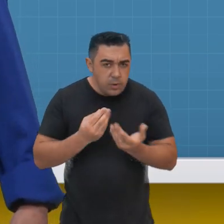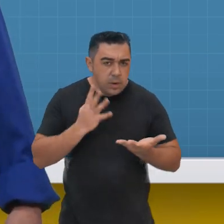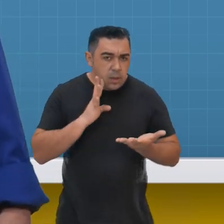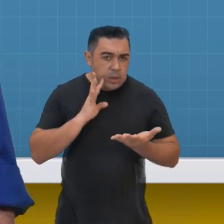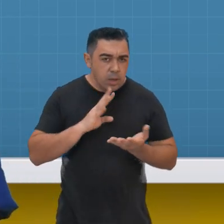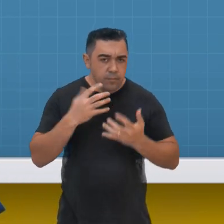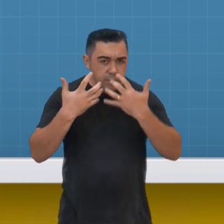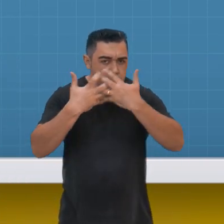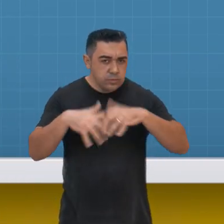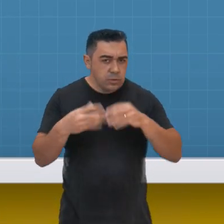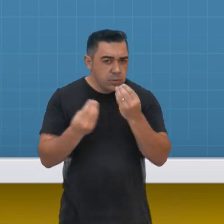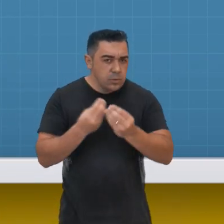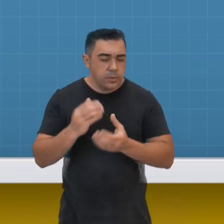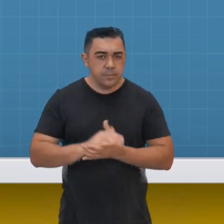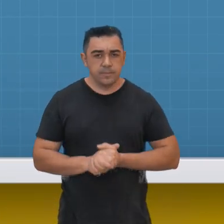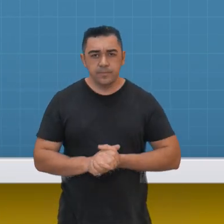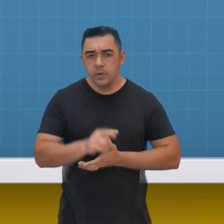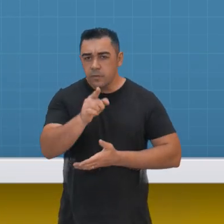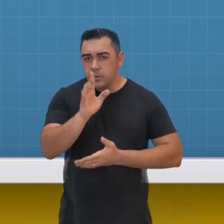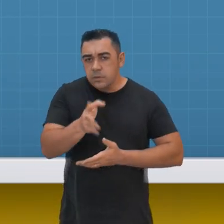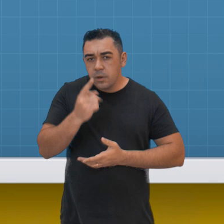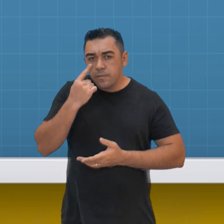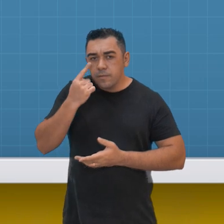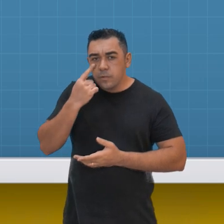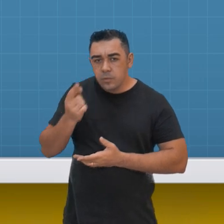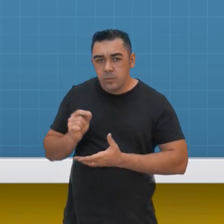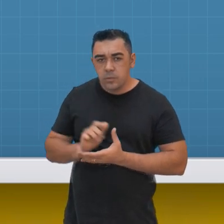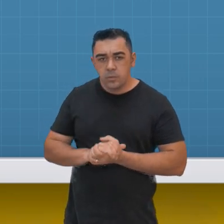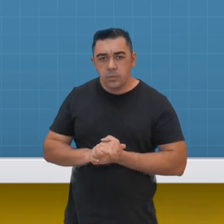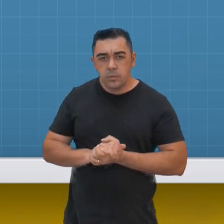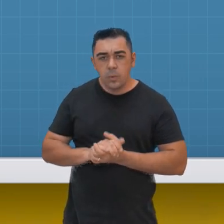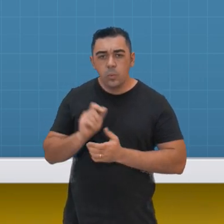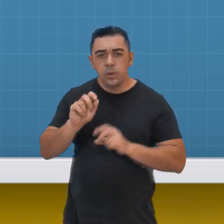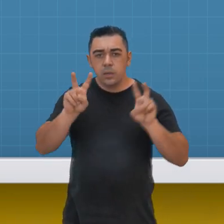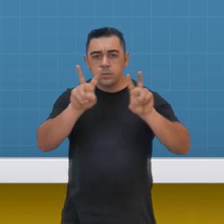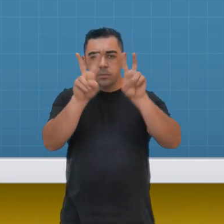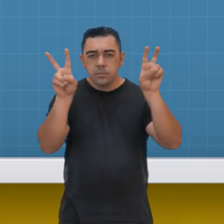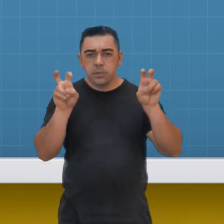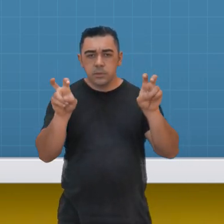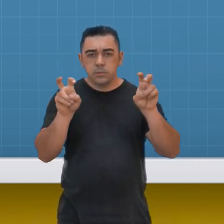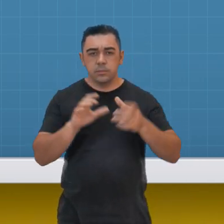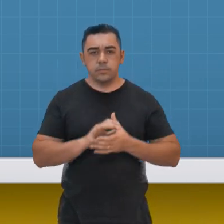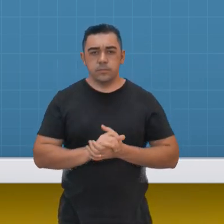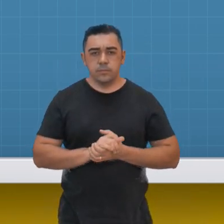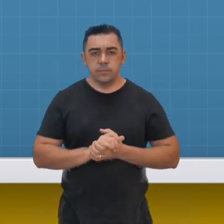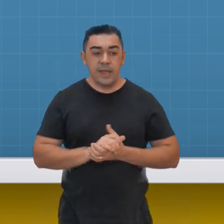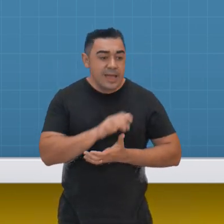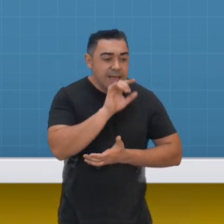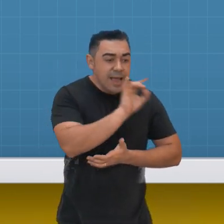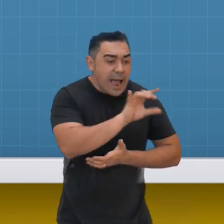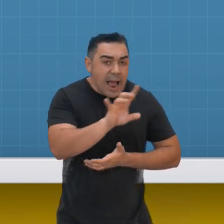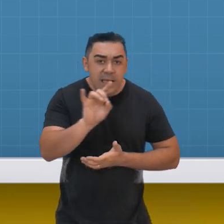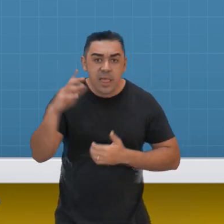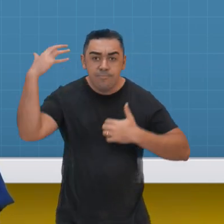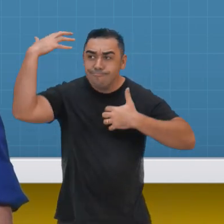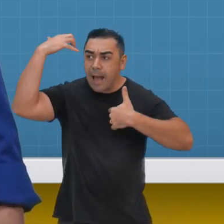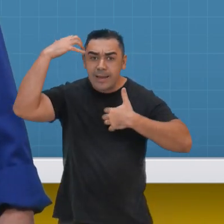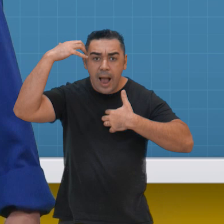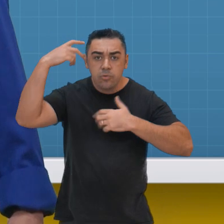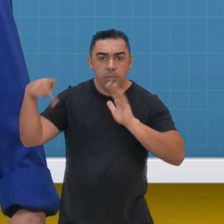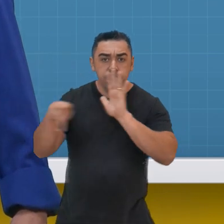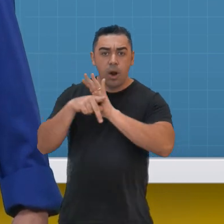como é que funciona isso? Você já ouviu a expressão cada macaco no seu